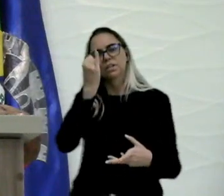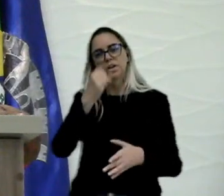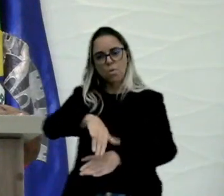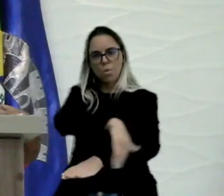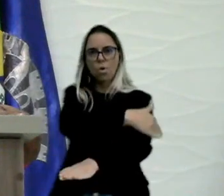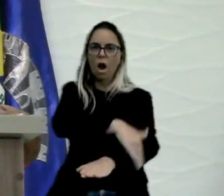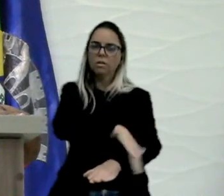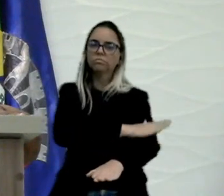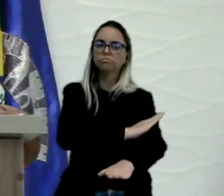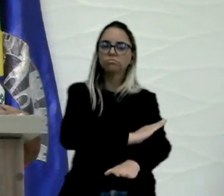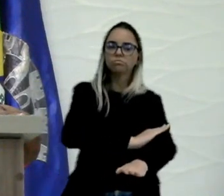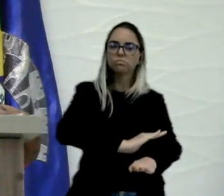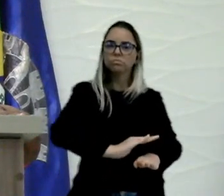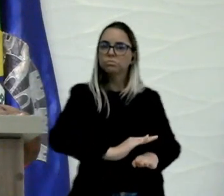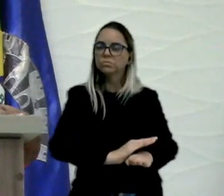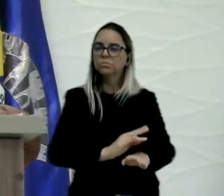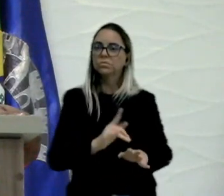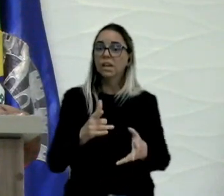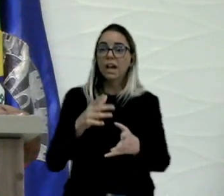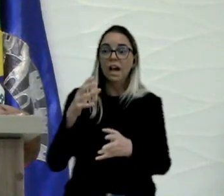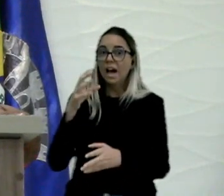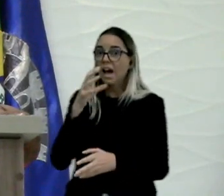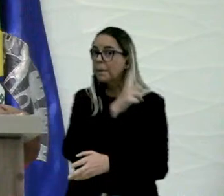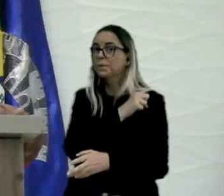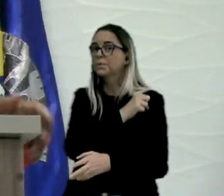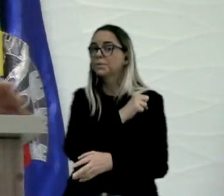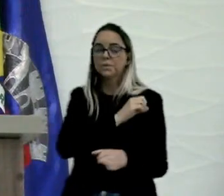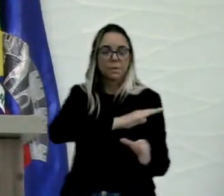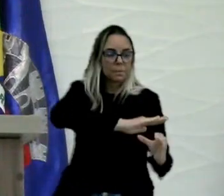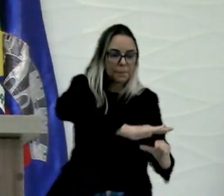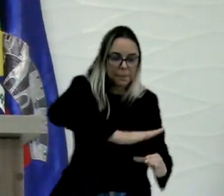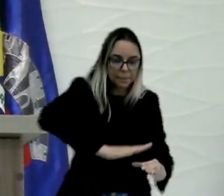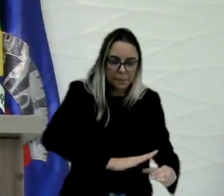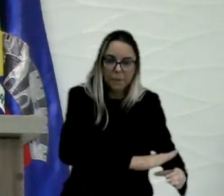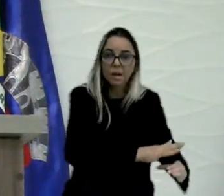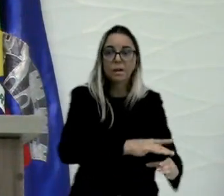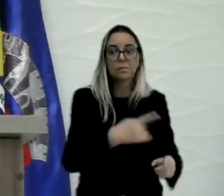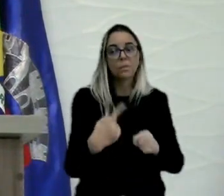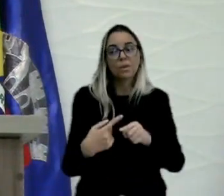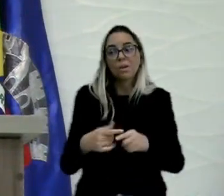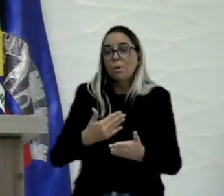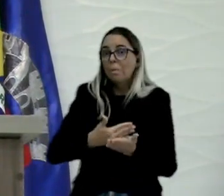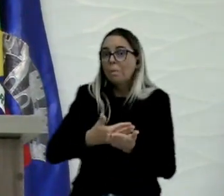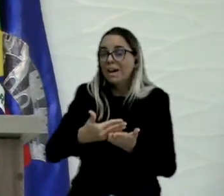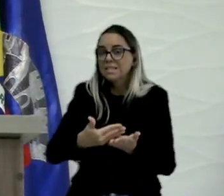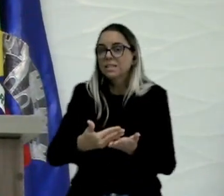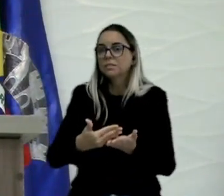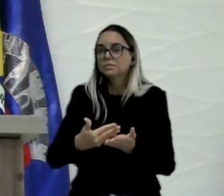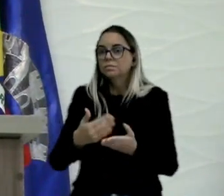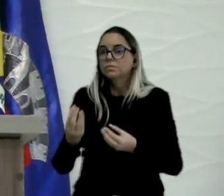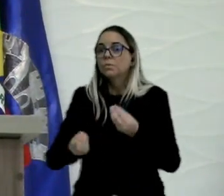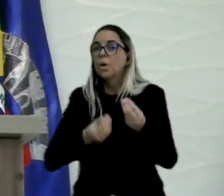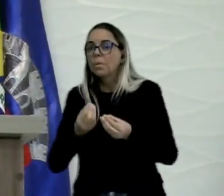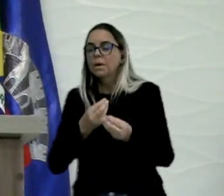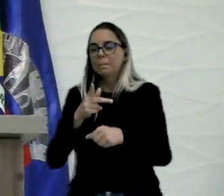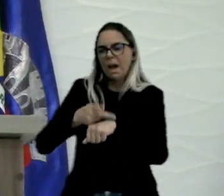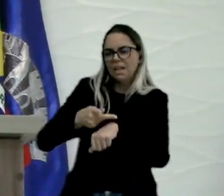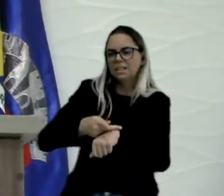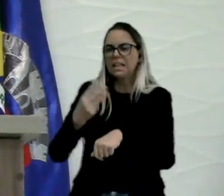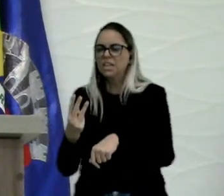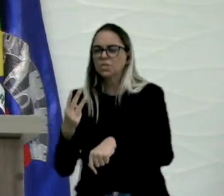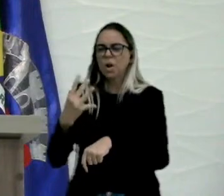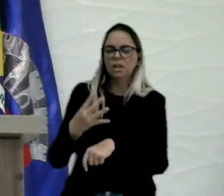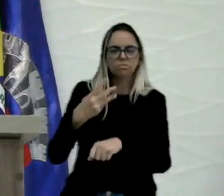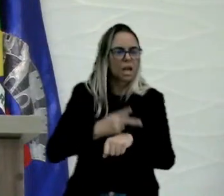baixar que de imediato se faça o tapa buraco porque ele começa afunda duas pedras 3 4